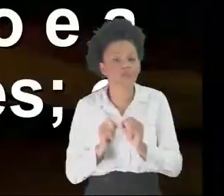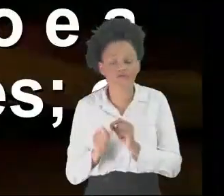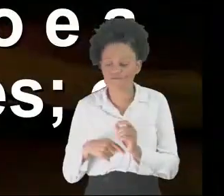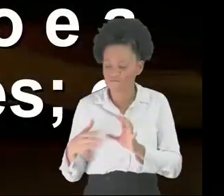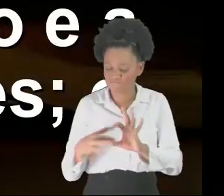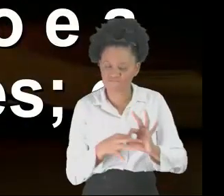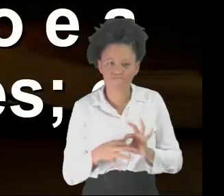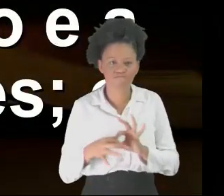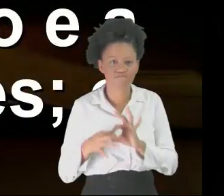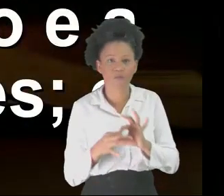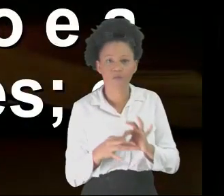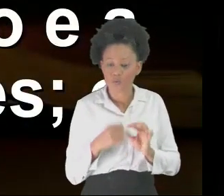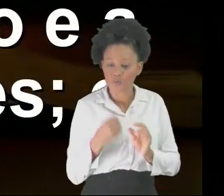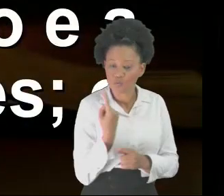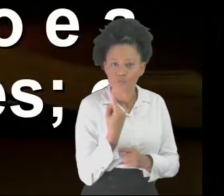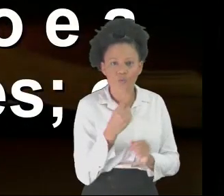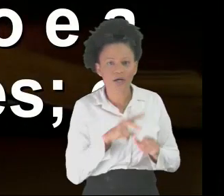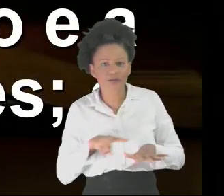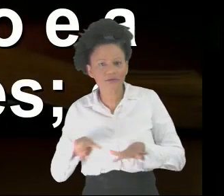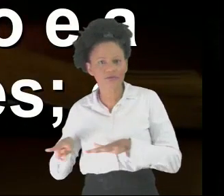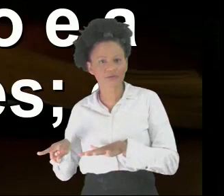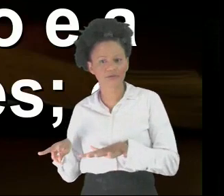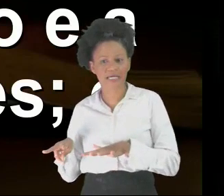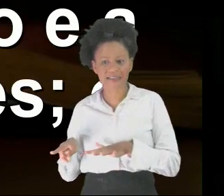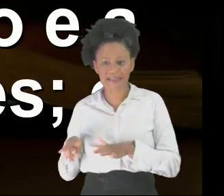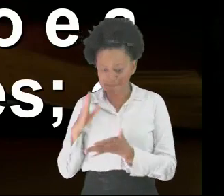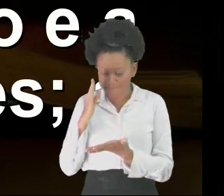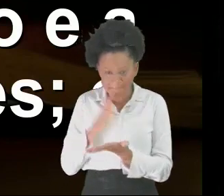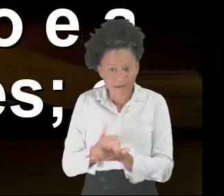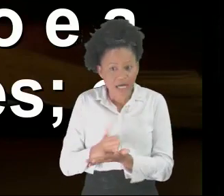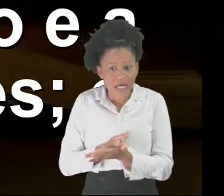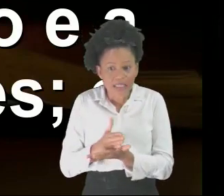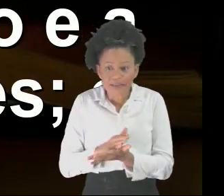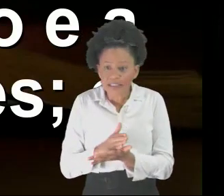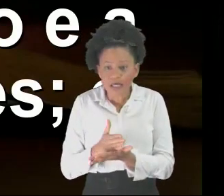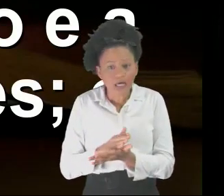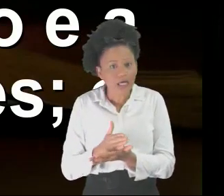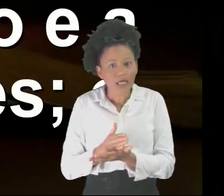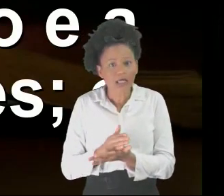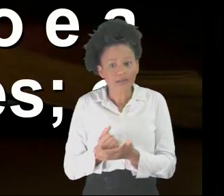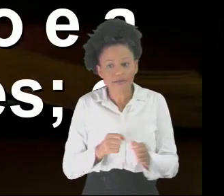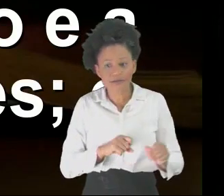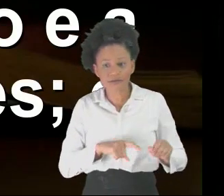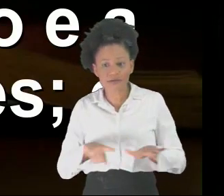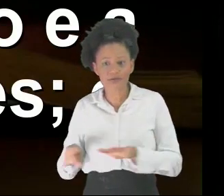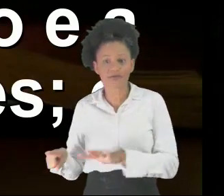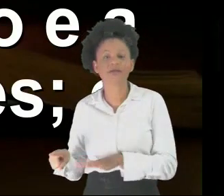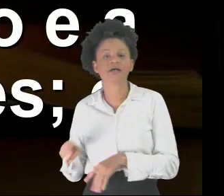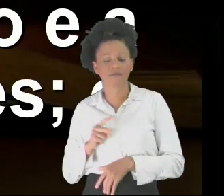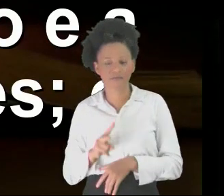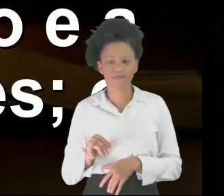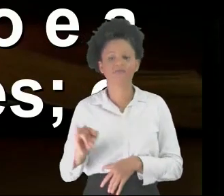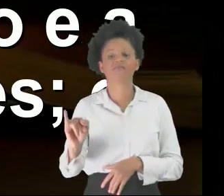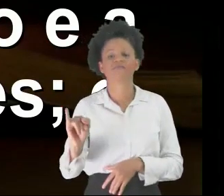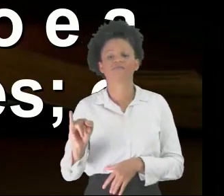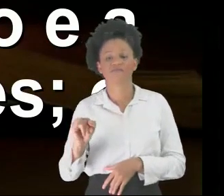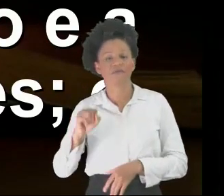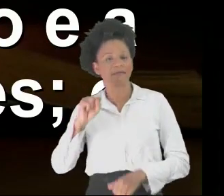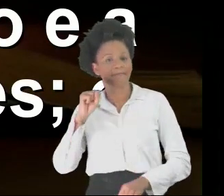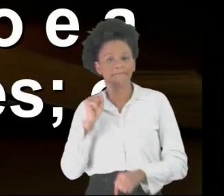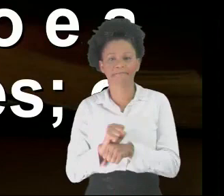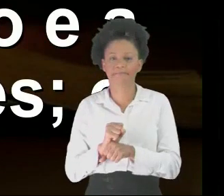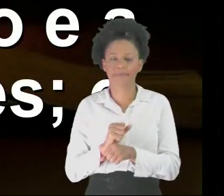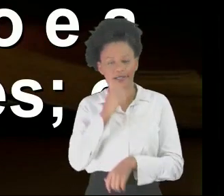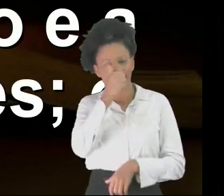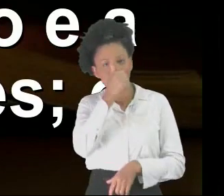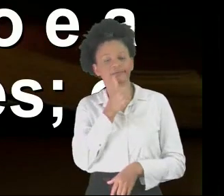por uma semana. E na metade da semana fará cessar o sacrifício. Que